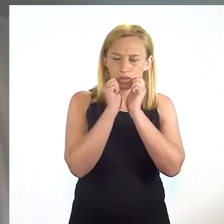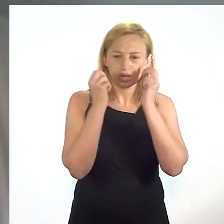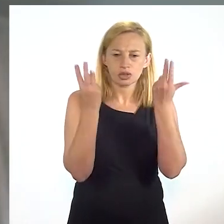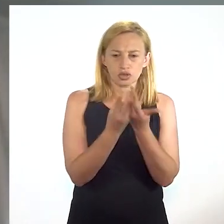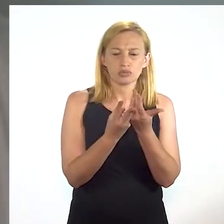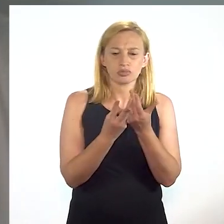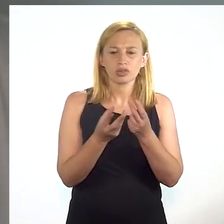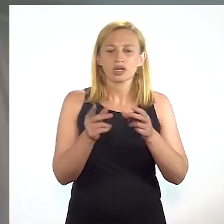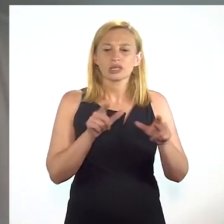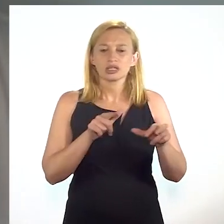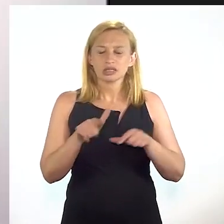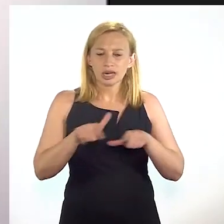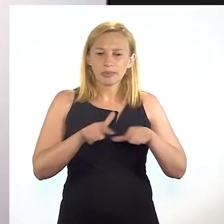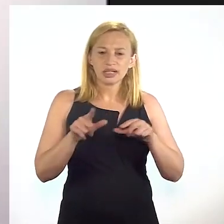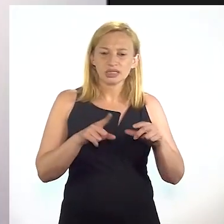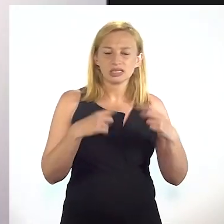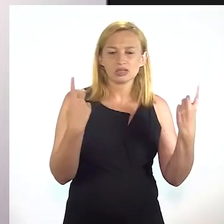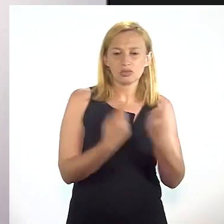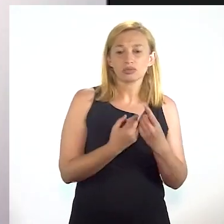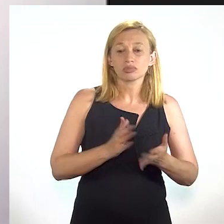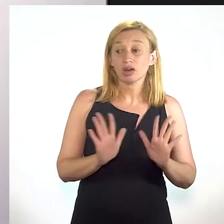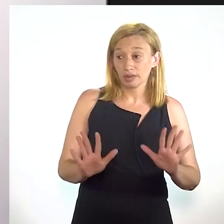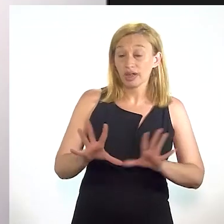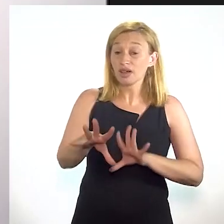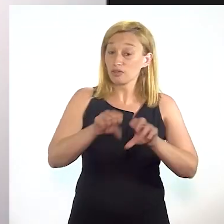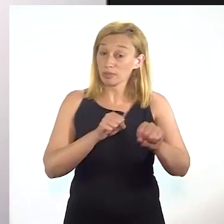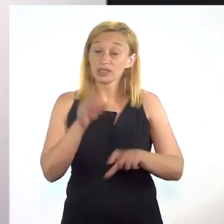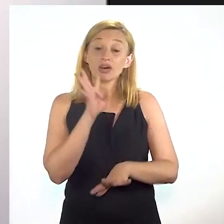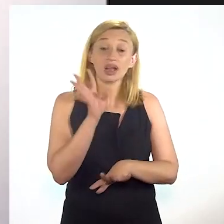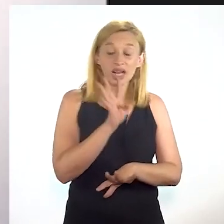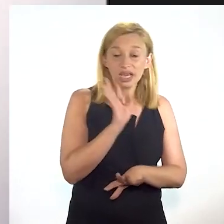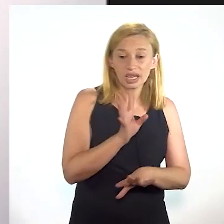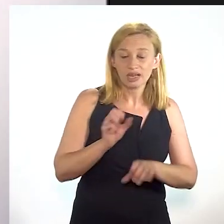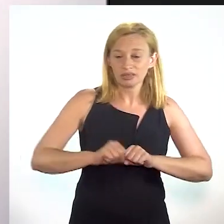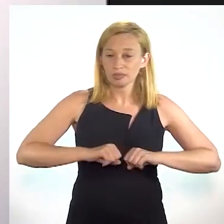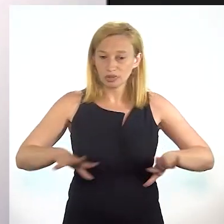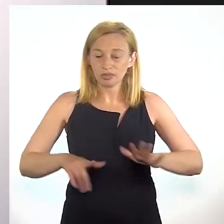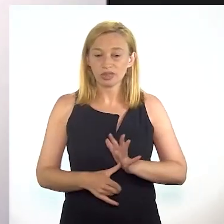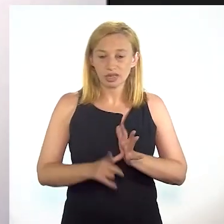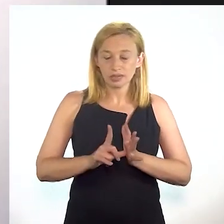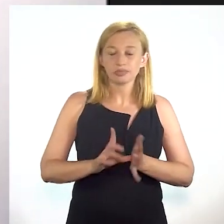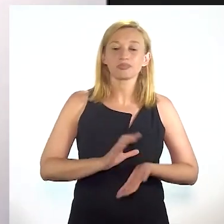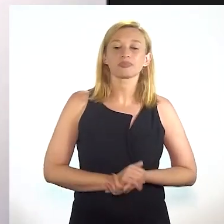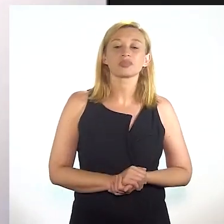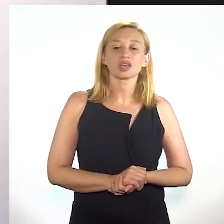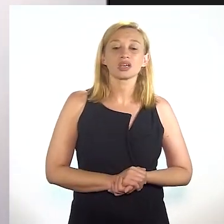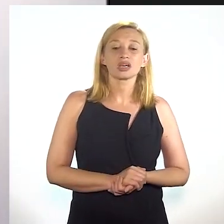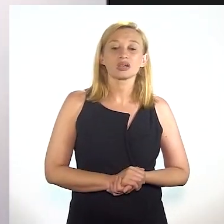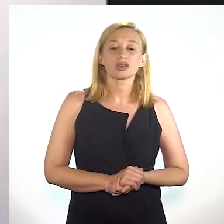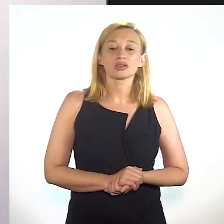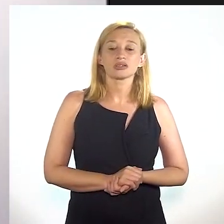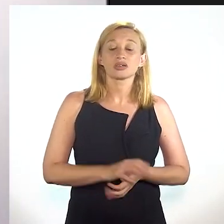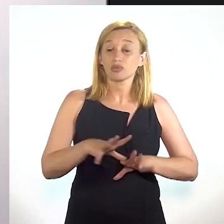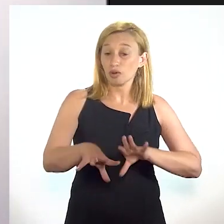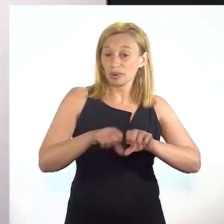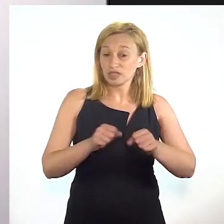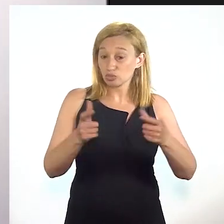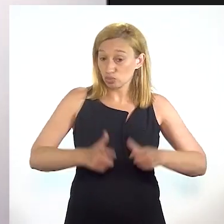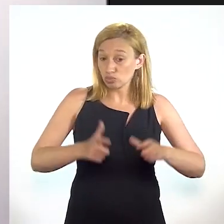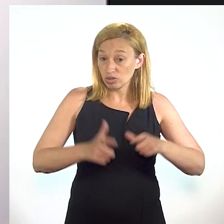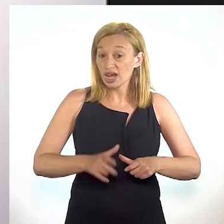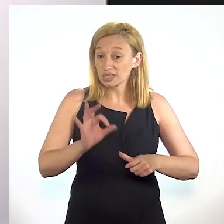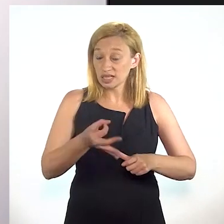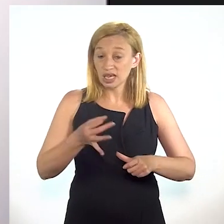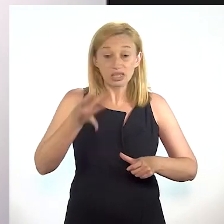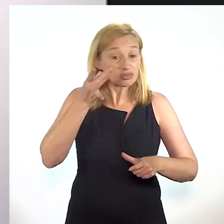encontros? Tá, legal. A formação, quando antes da pandemia, né, isso é bom ficar claro, eram formações